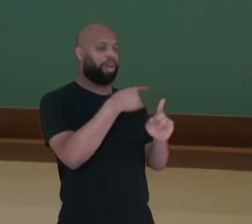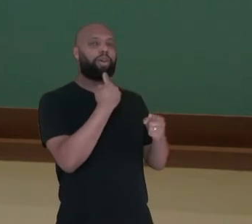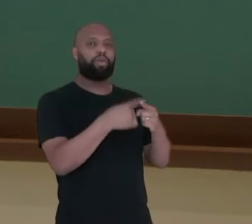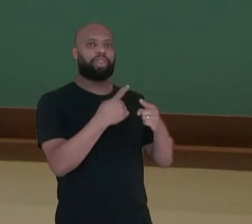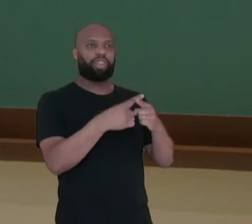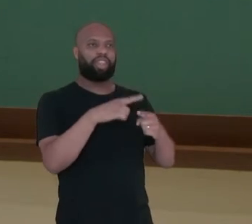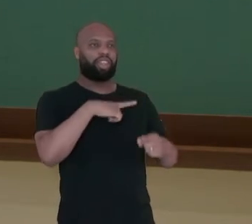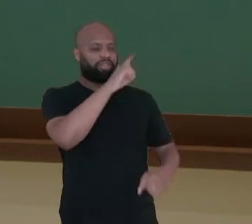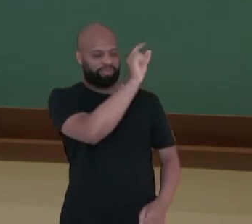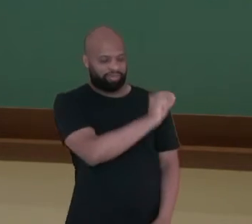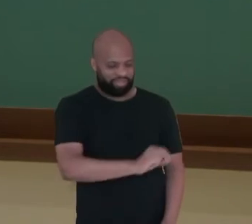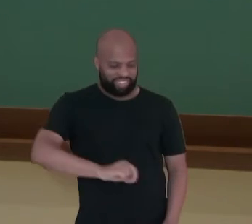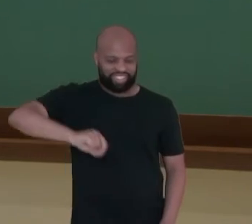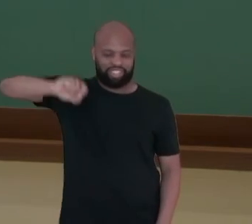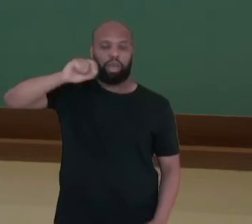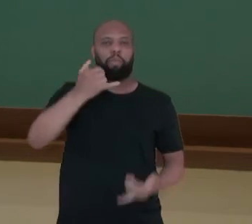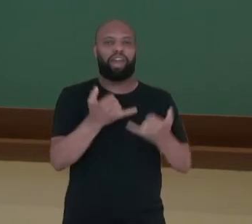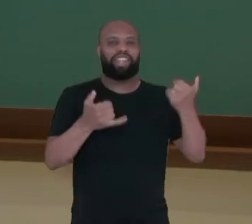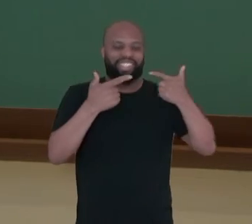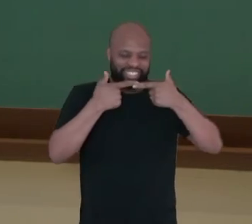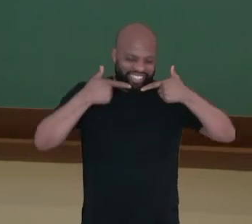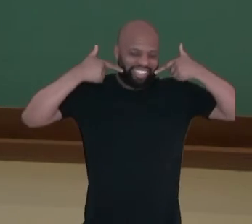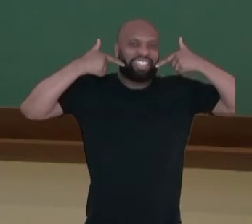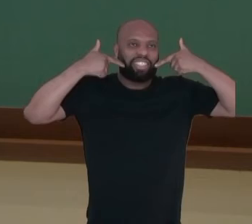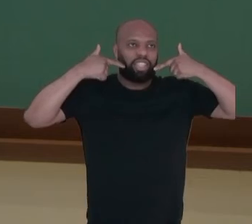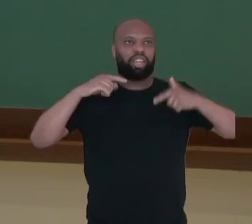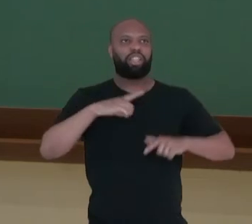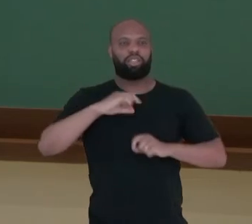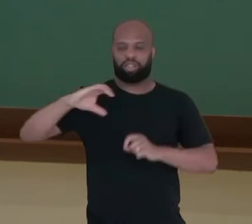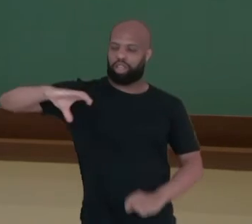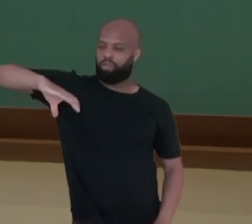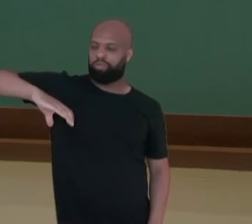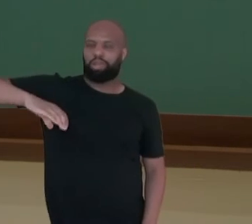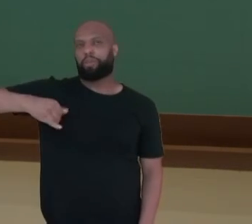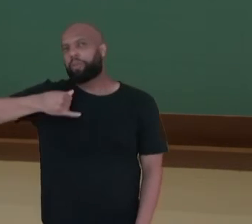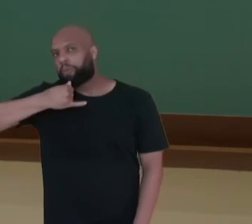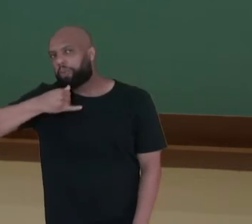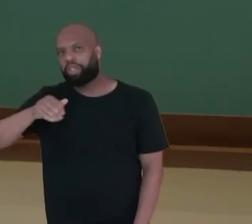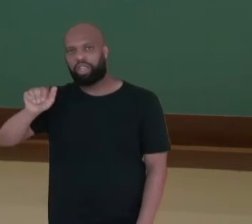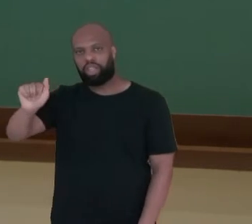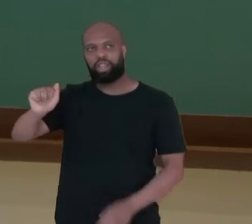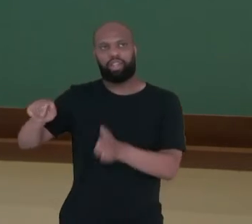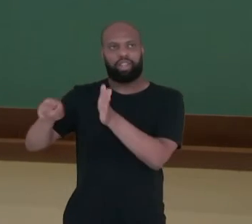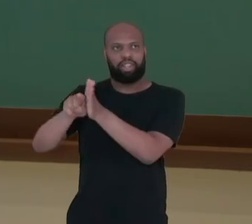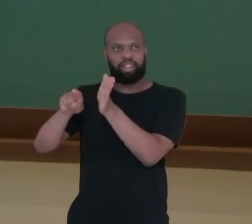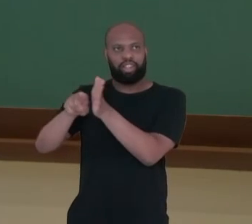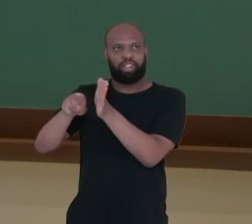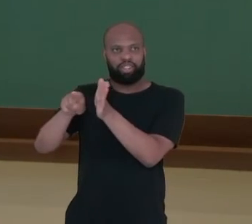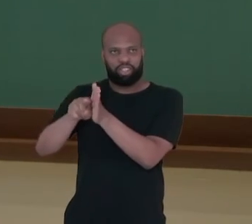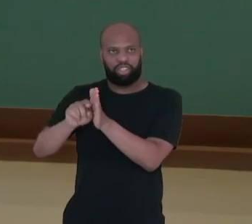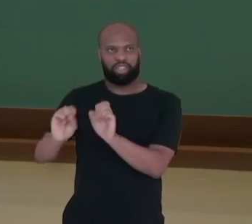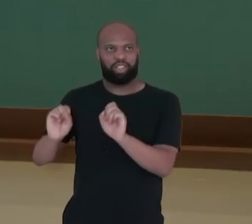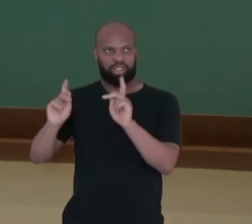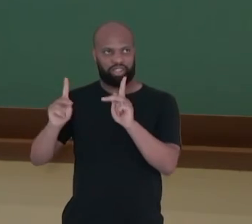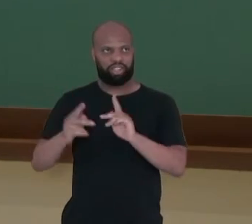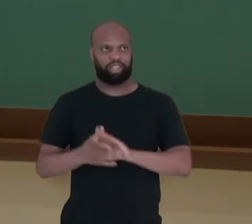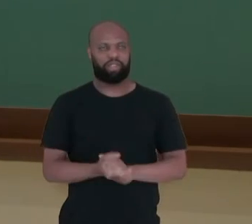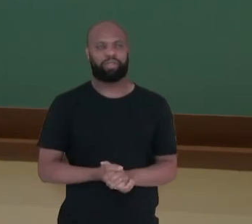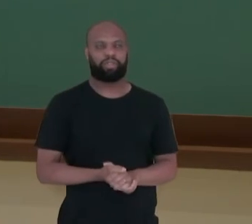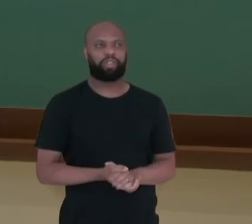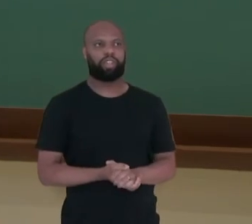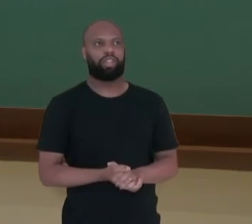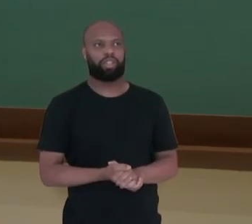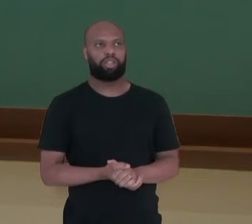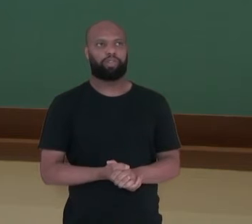voltado para cima. Aqui está voltado para baixo, então o A é negativo,